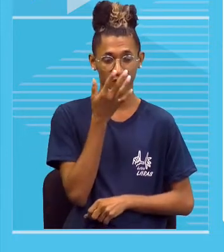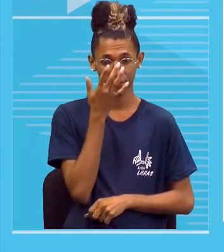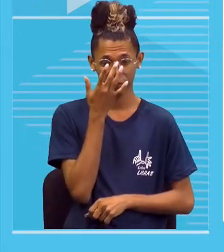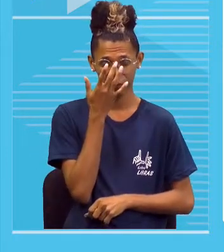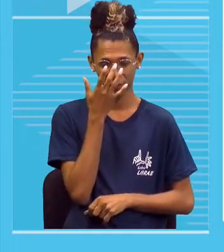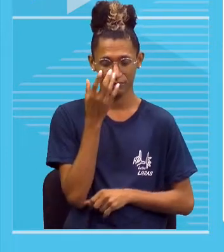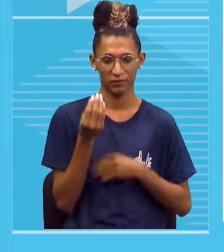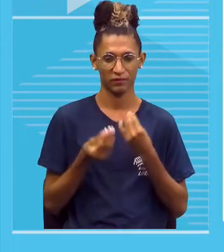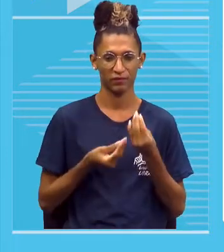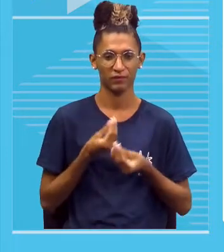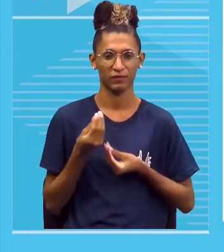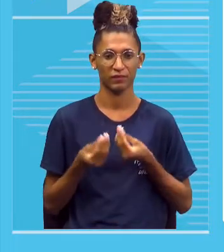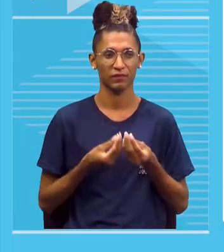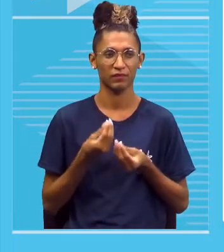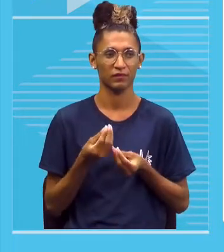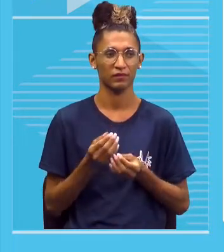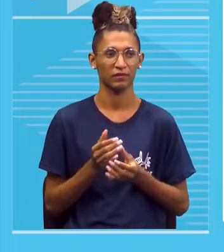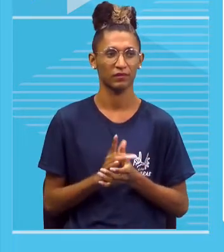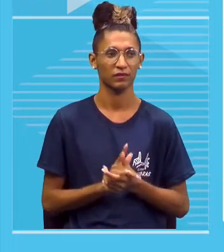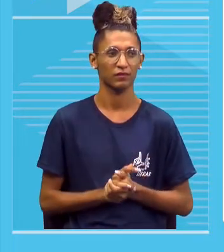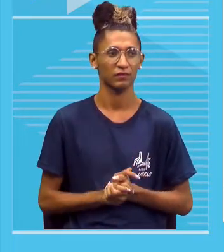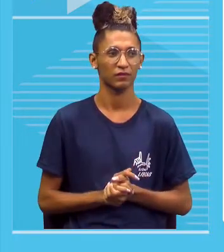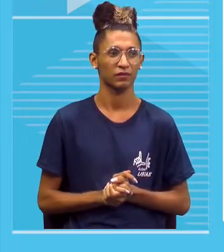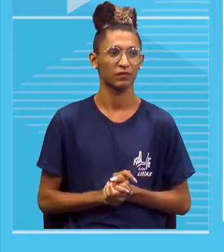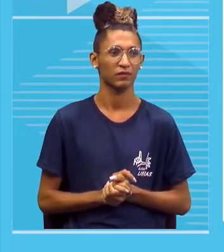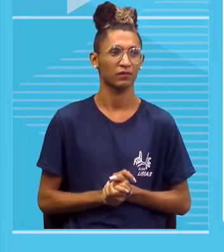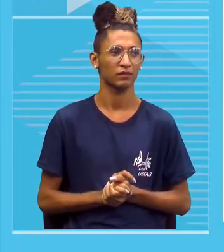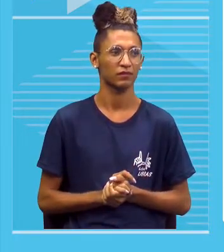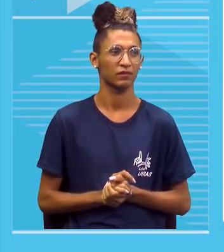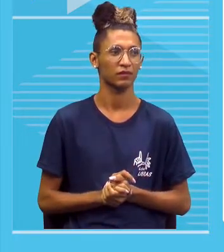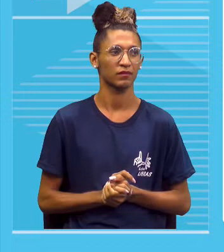vai ficar o quê o